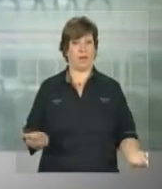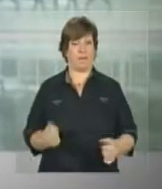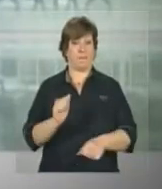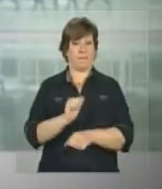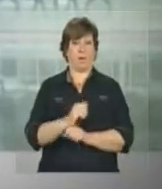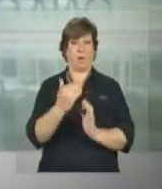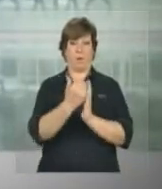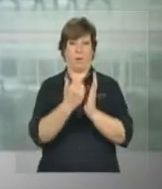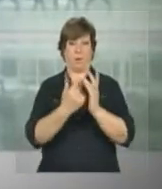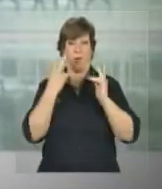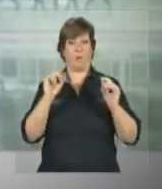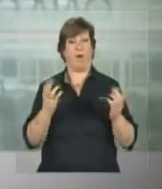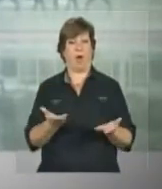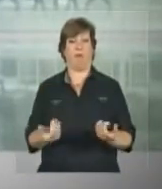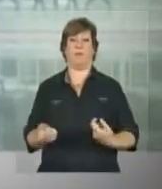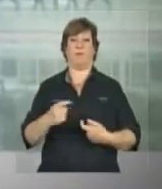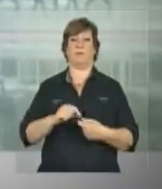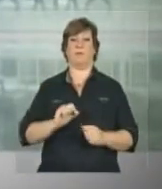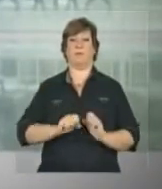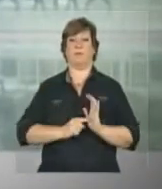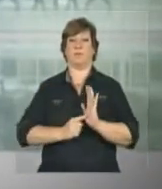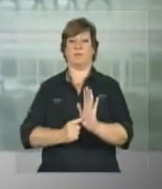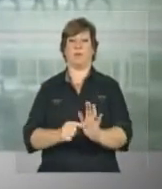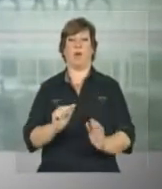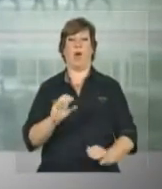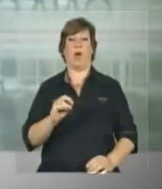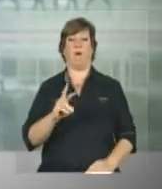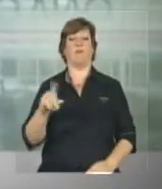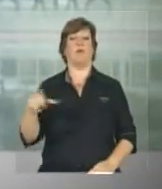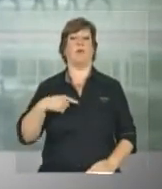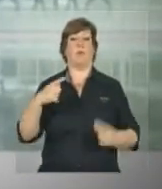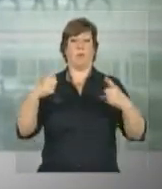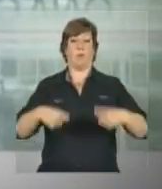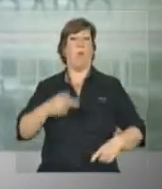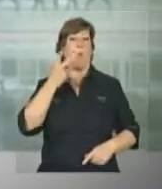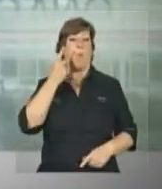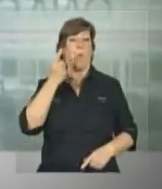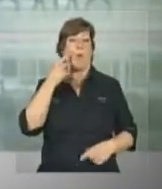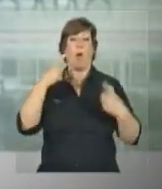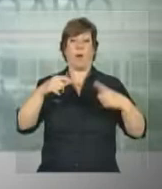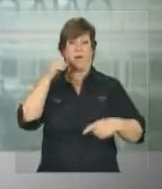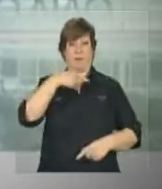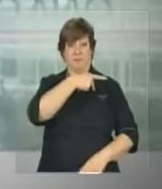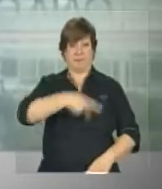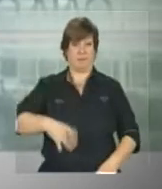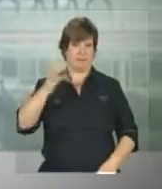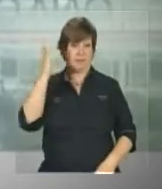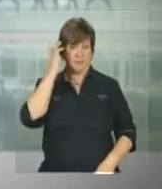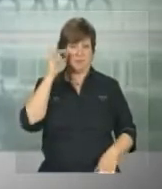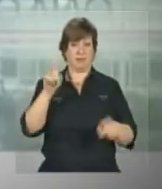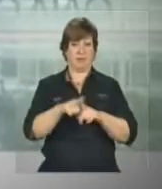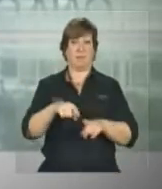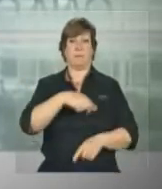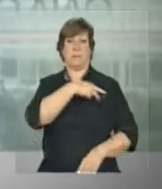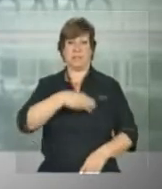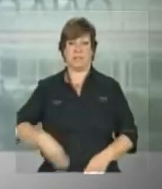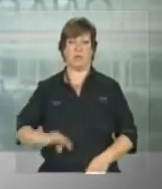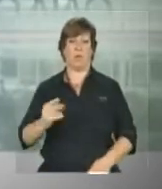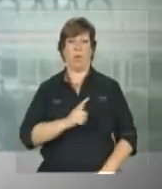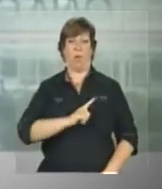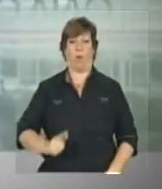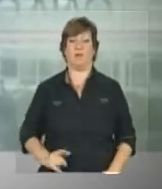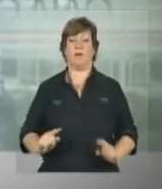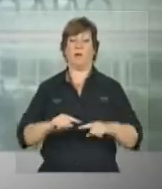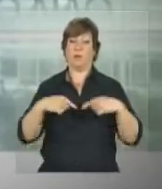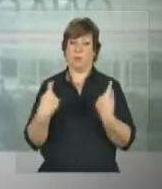Interrompemos a programação e vamos ao vivo a Juazeiro do Norte, no Ceará, onde a presidenta Dilma Rousseff, ministros e governadores acabam de se